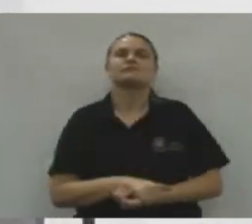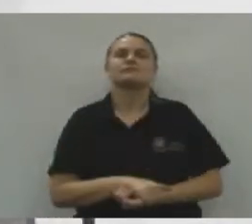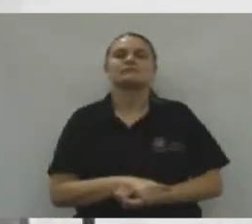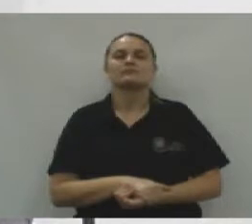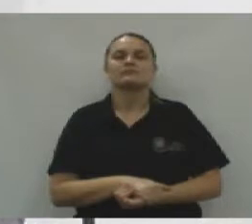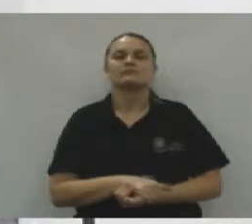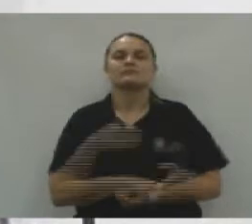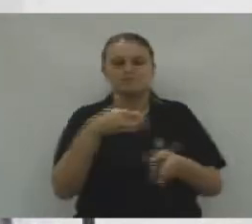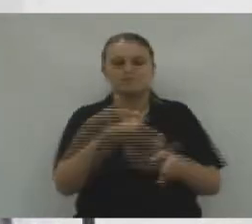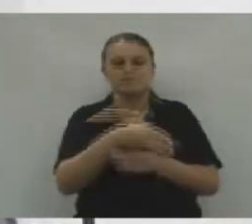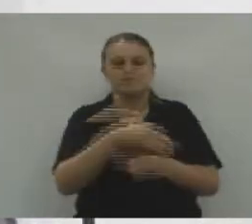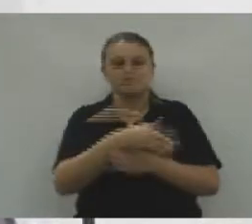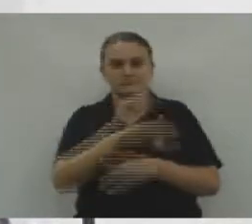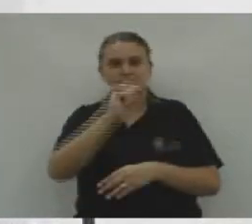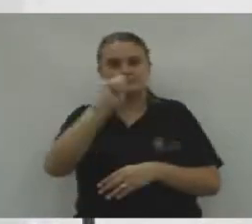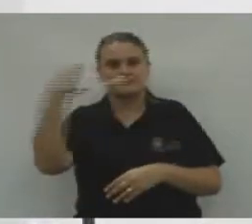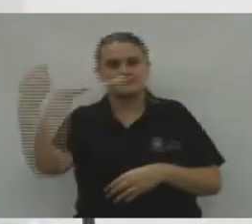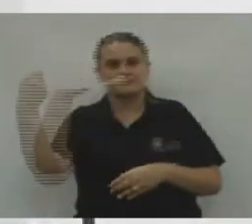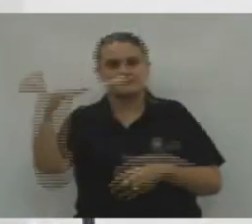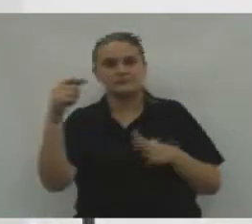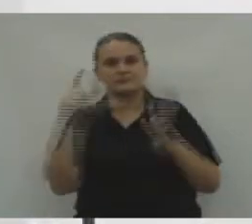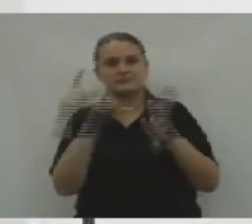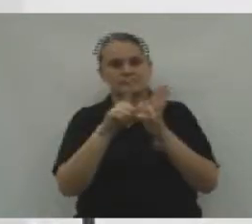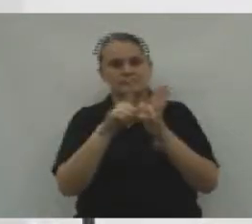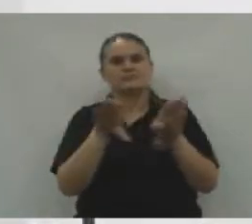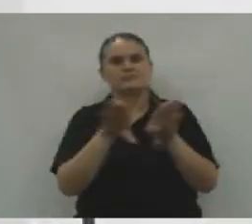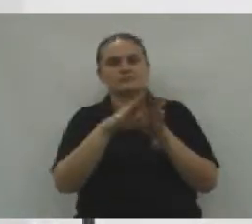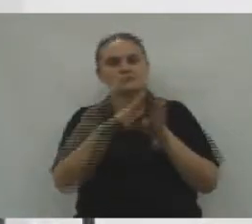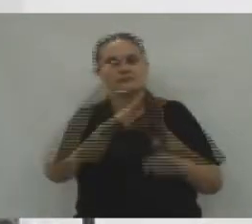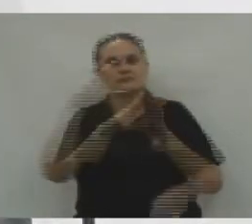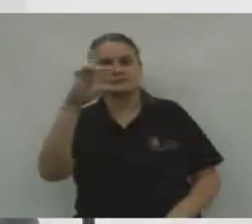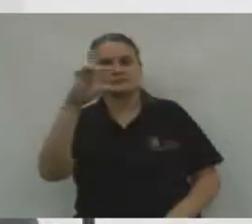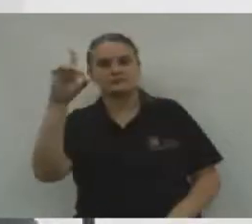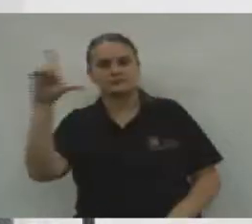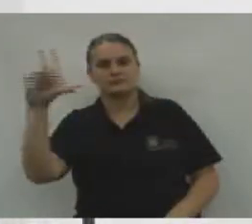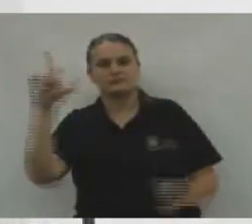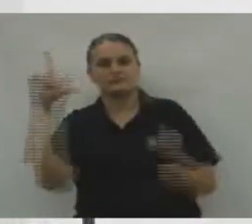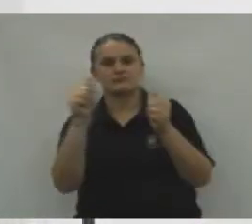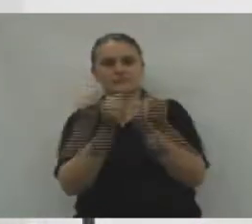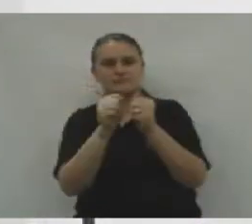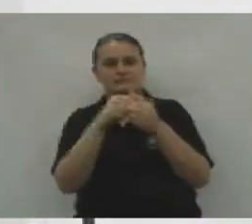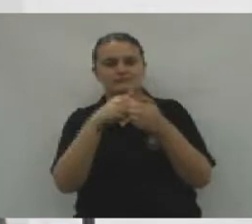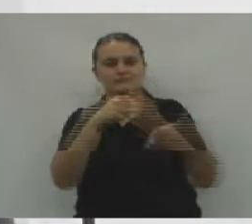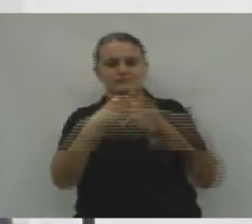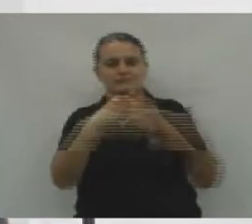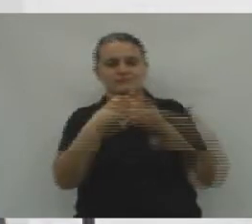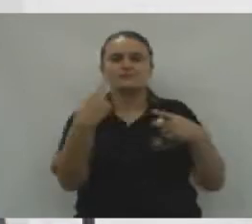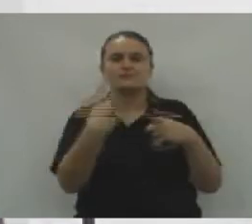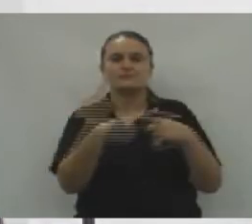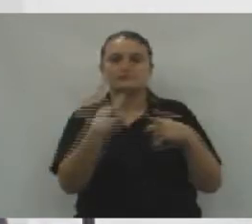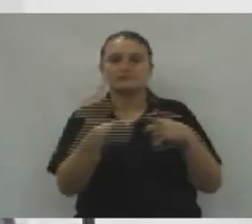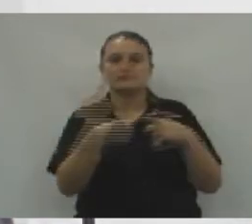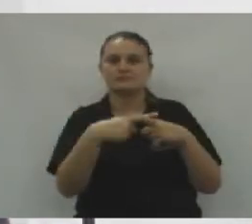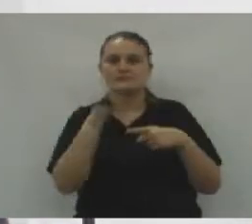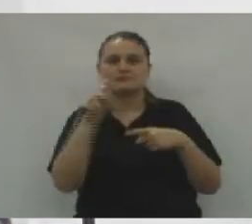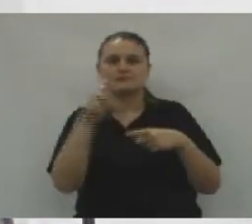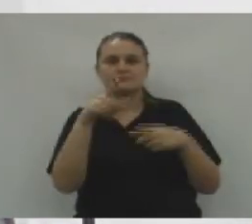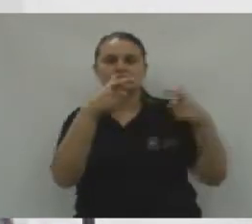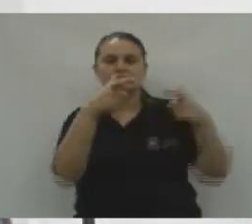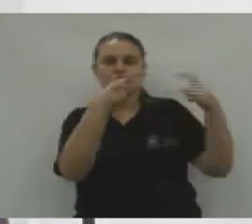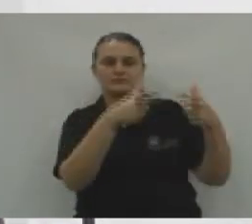Participação das associações comerciais e CDL dentro desse processo, porque eles são os órgãos que